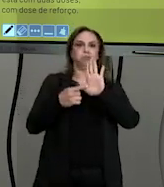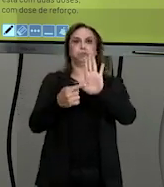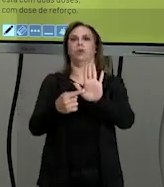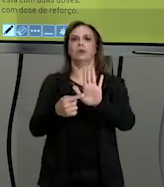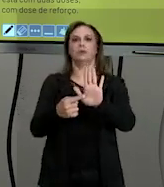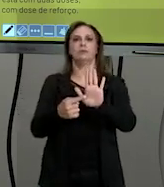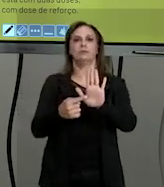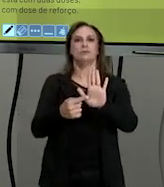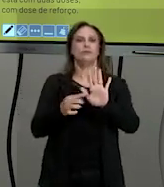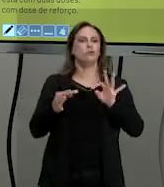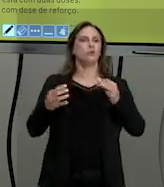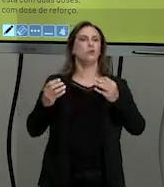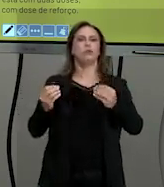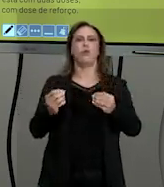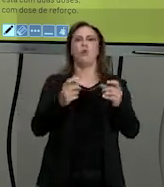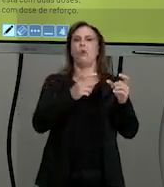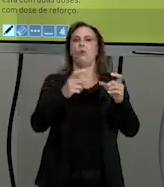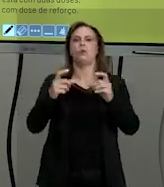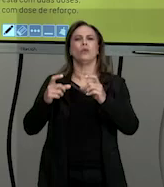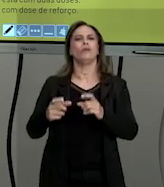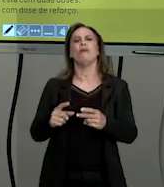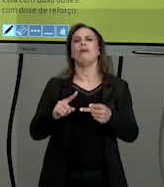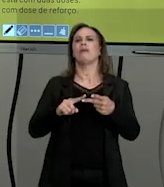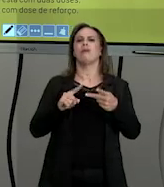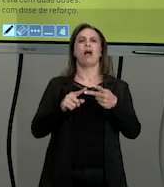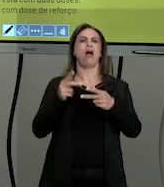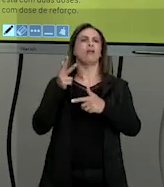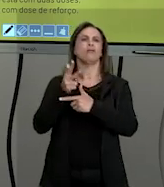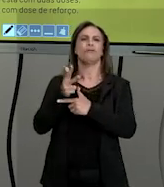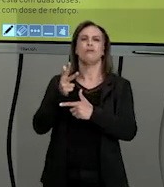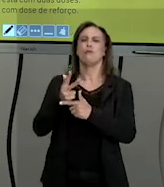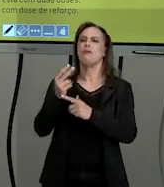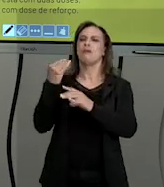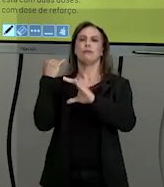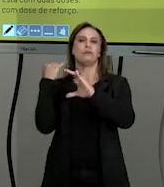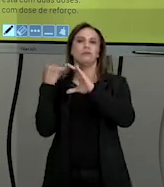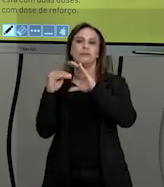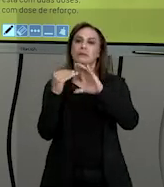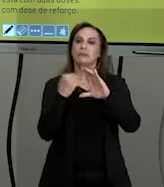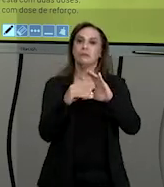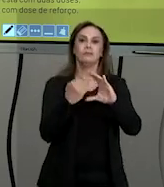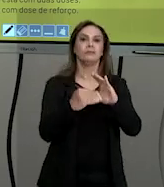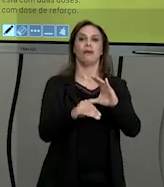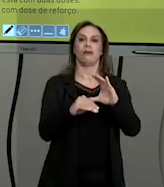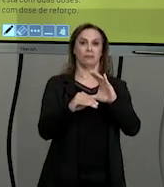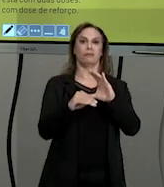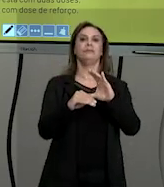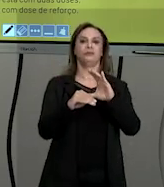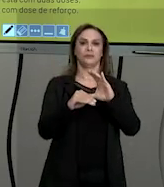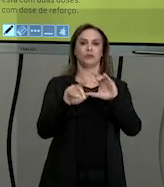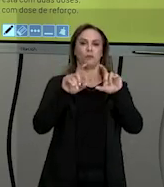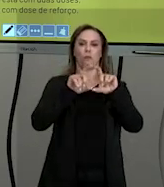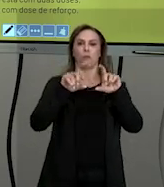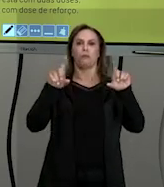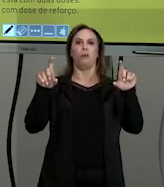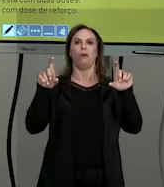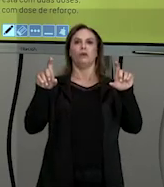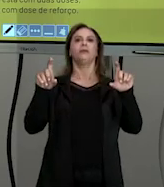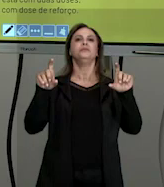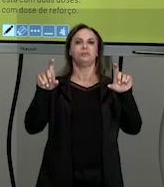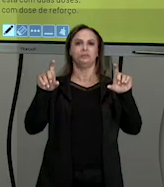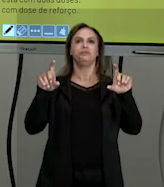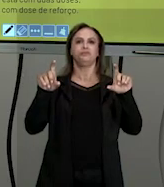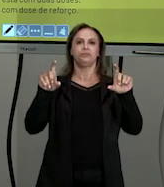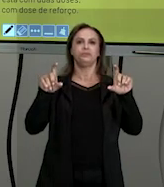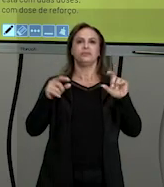em vídeos, enfim, mensagens que a gente recebe nos aplicativos, né?